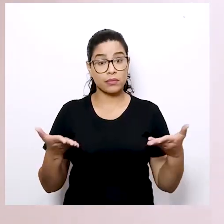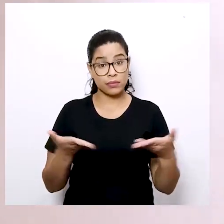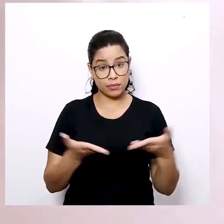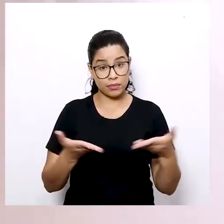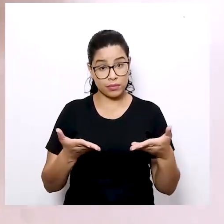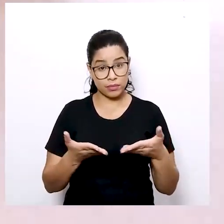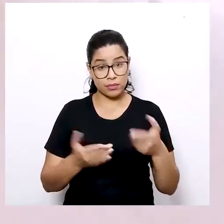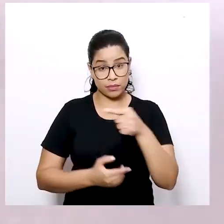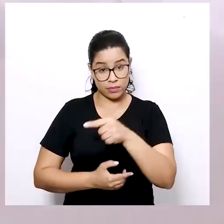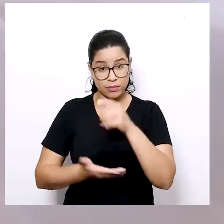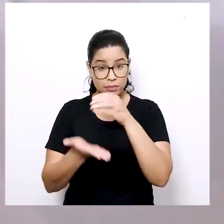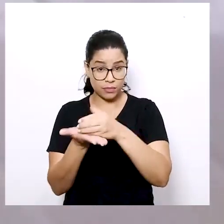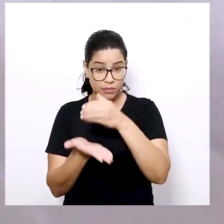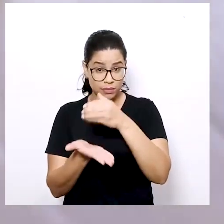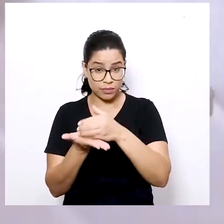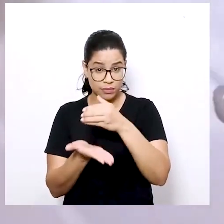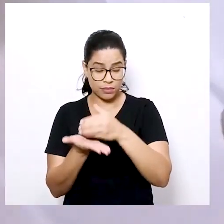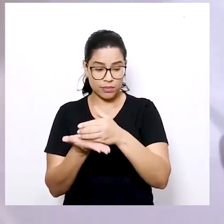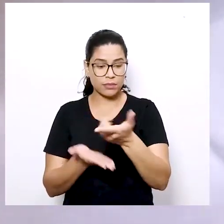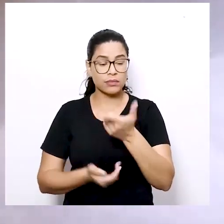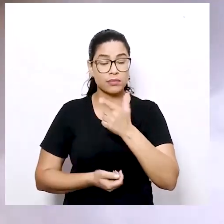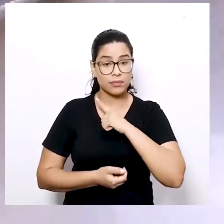Já este daqui,